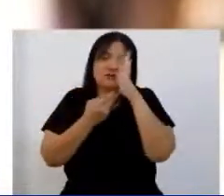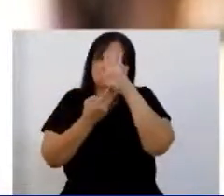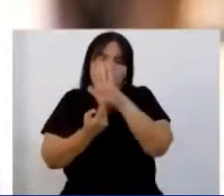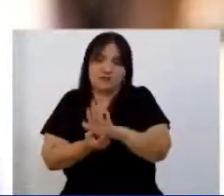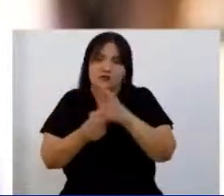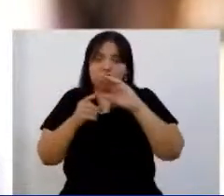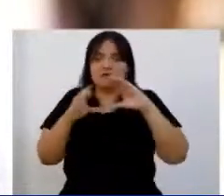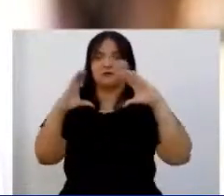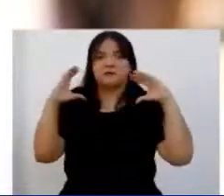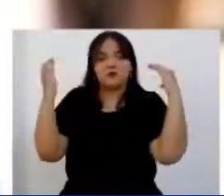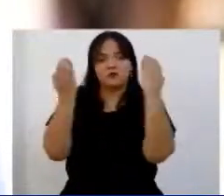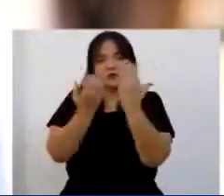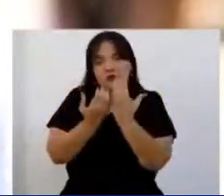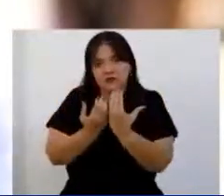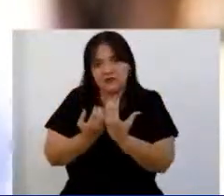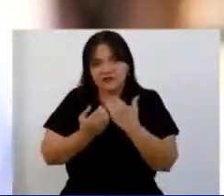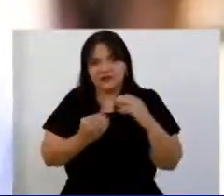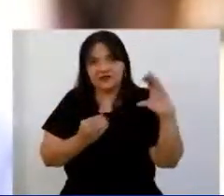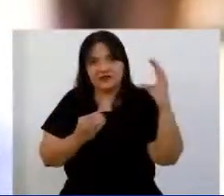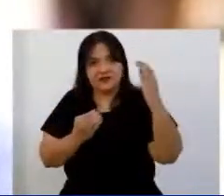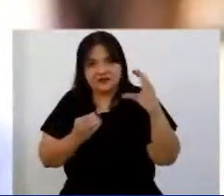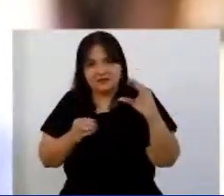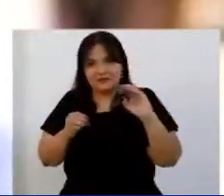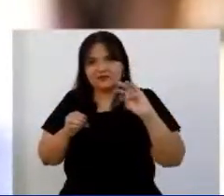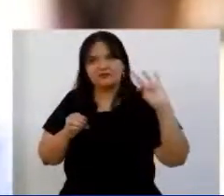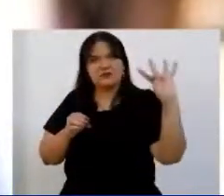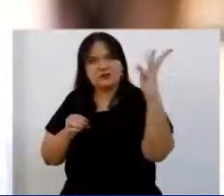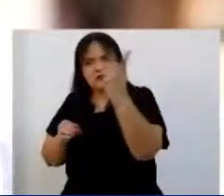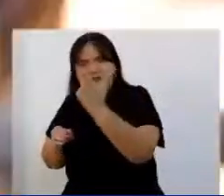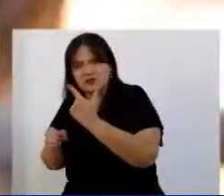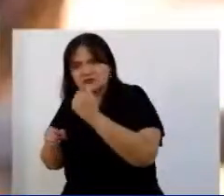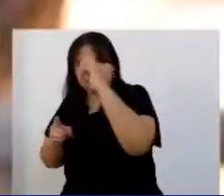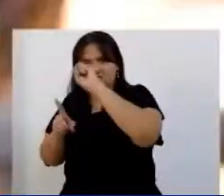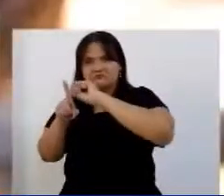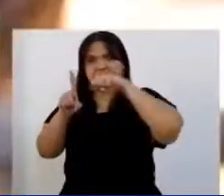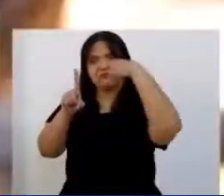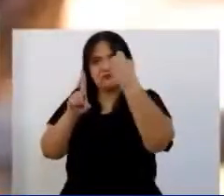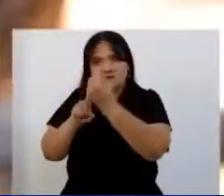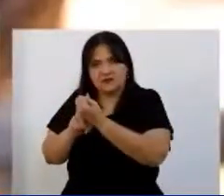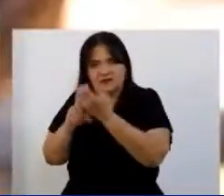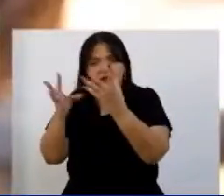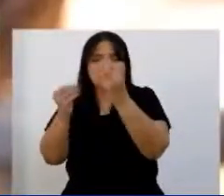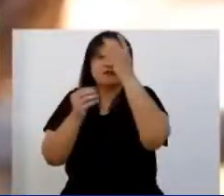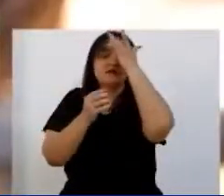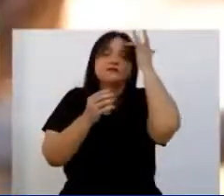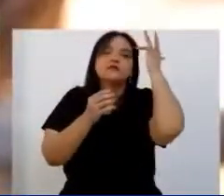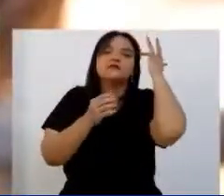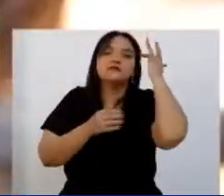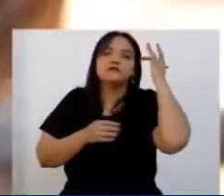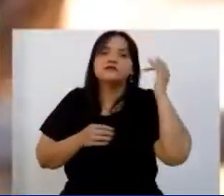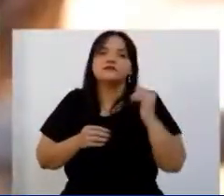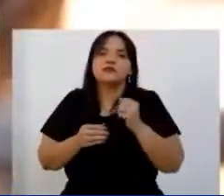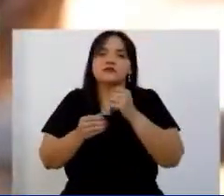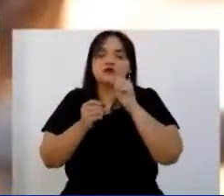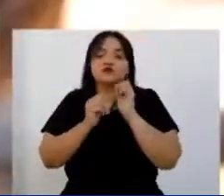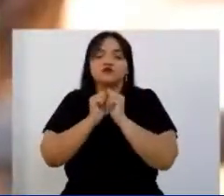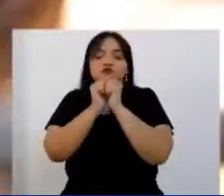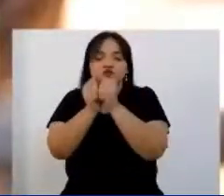oferece para a nossa comunidade acadêmica e também para a comunidade em geral, porque muitas outras pessoas